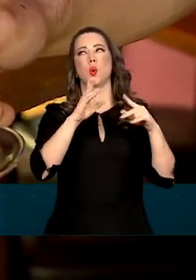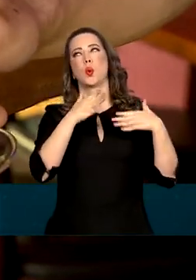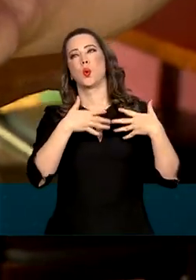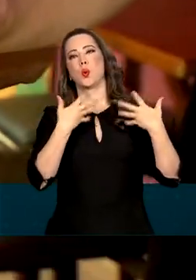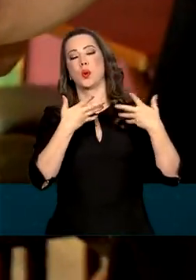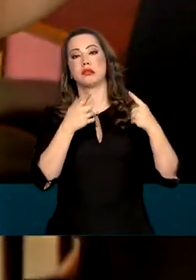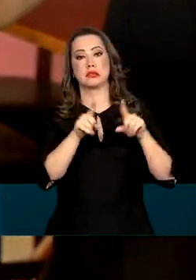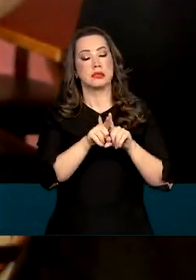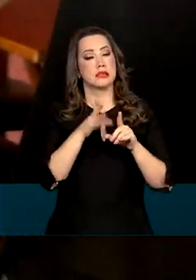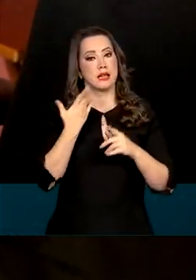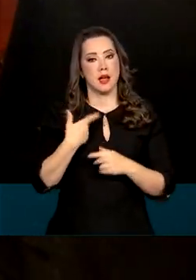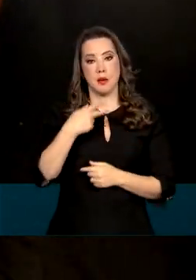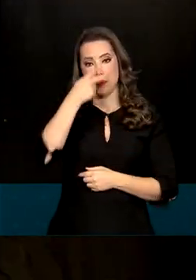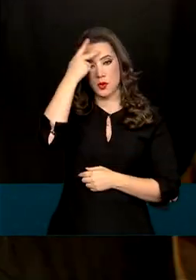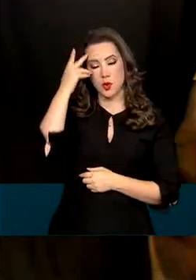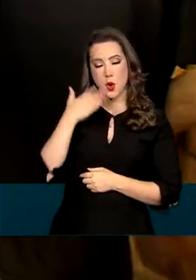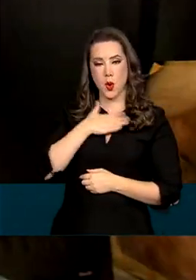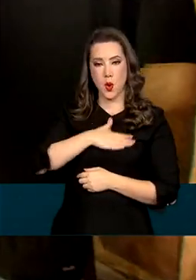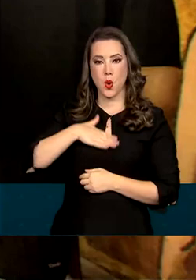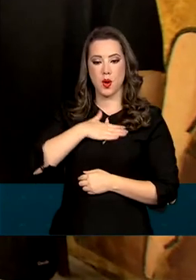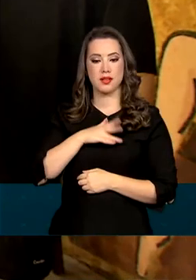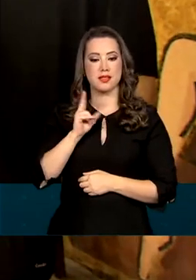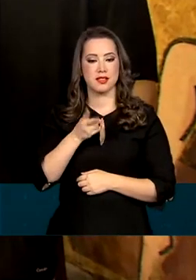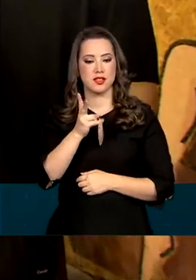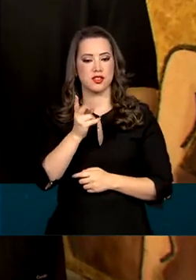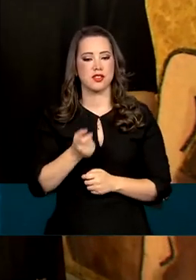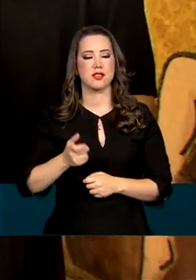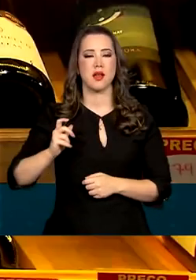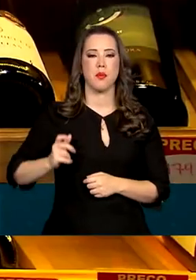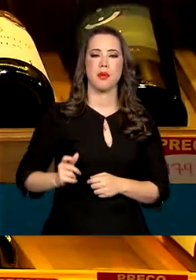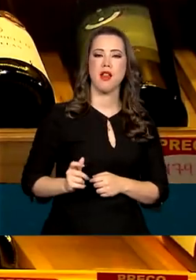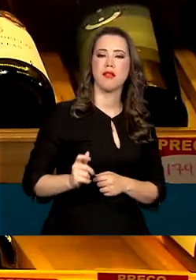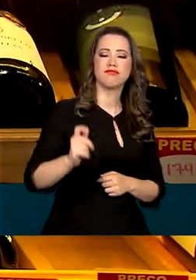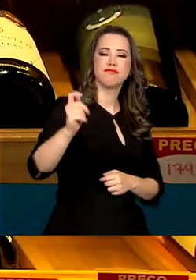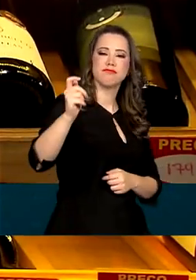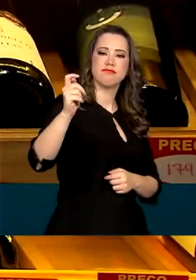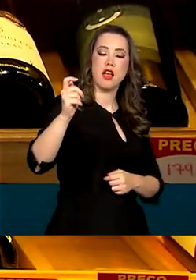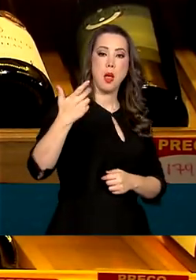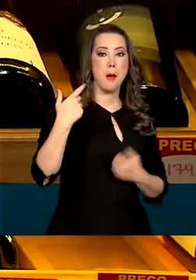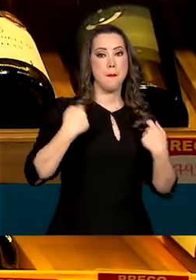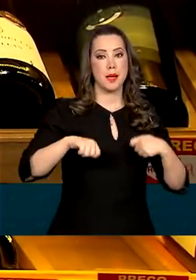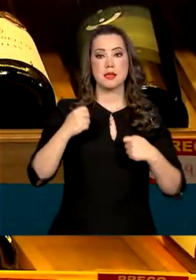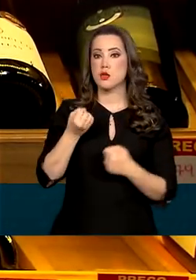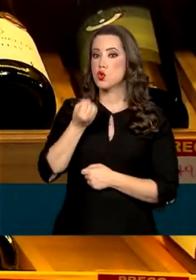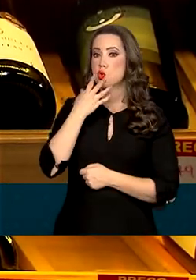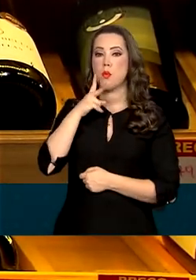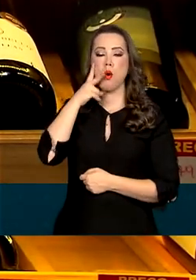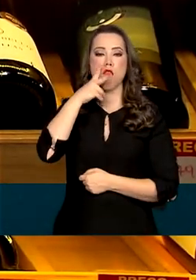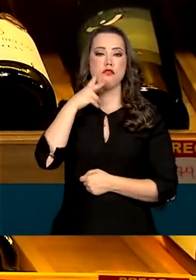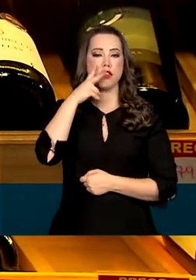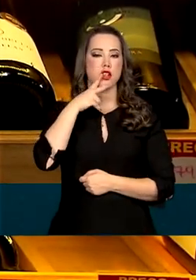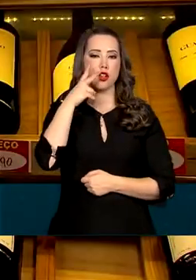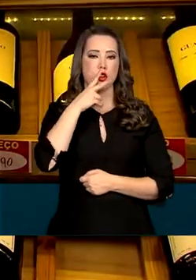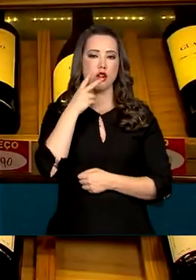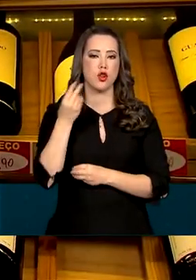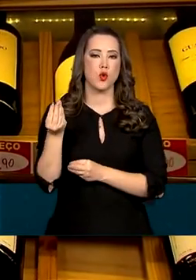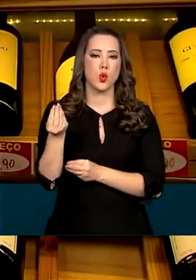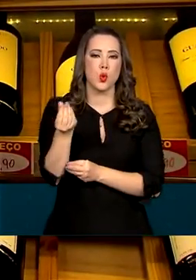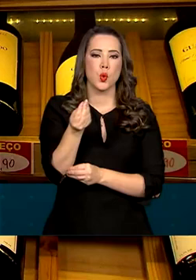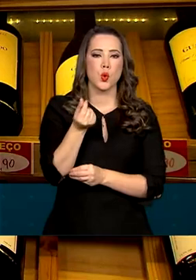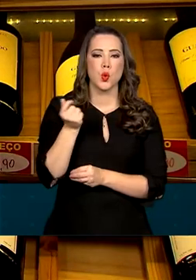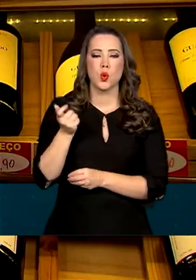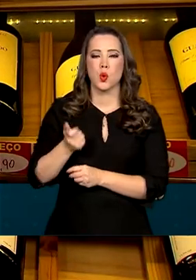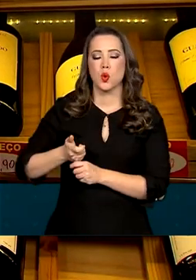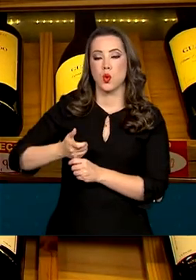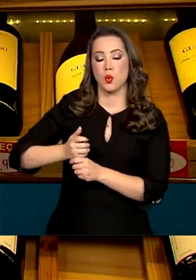para quem não abre mão de festejar a virada do ano com brinde nada melhor que um bom vinho ou um espumante nesta